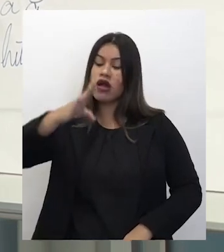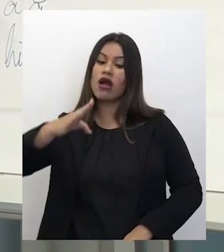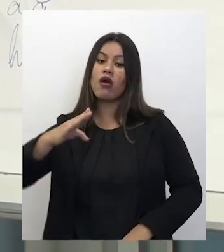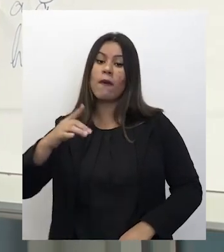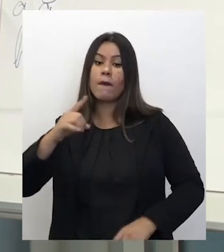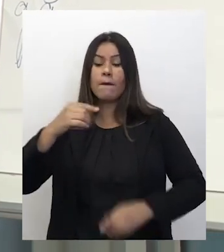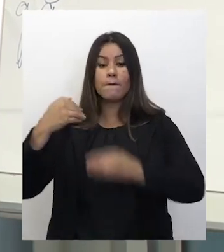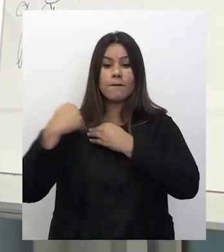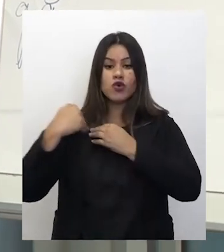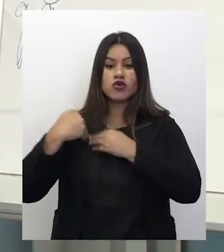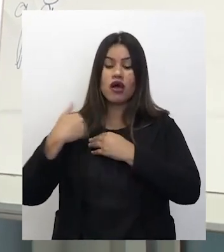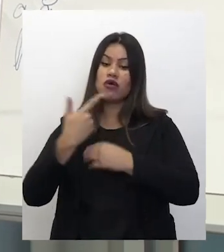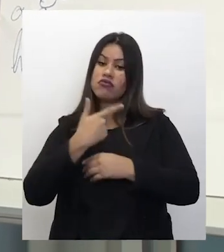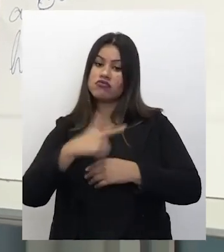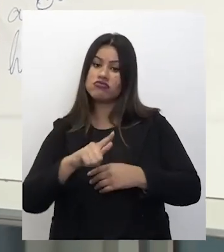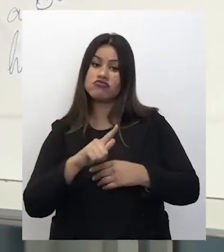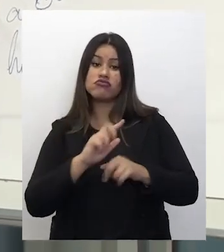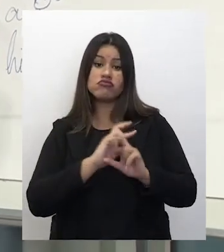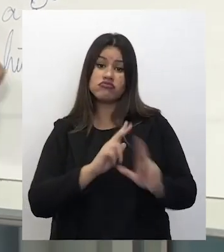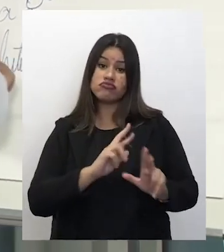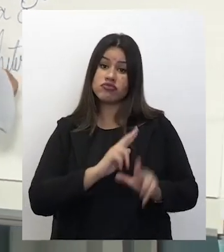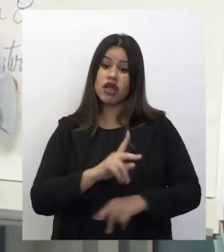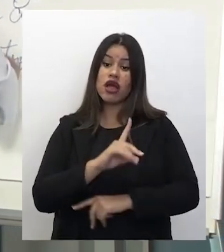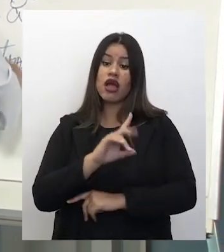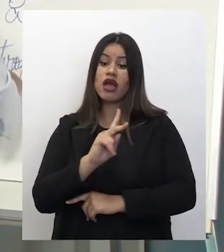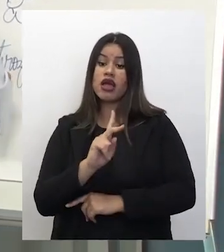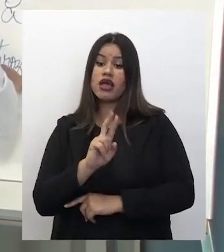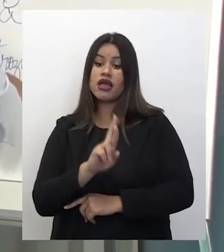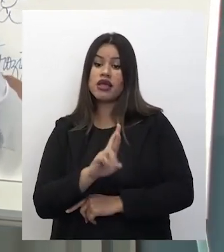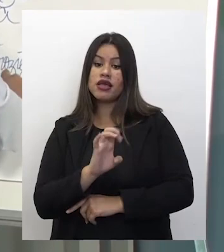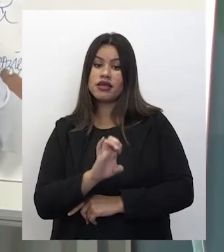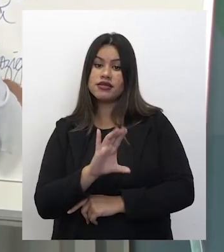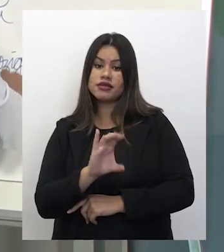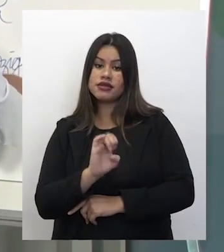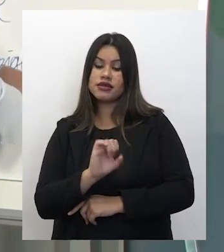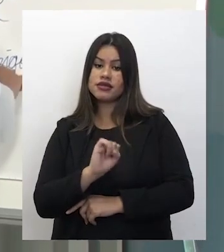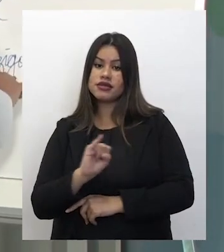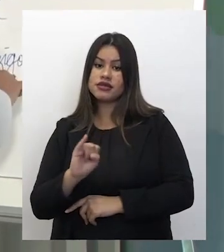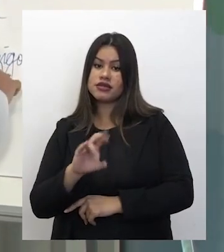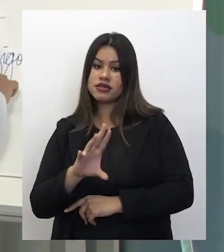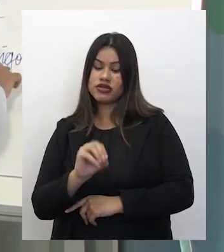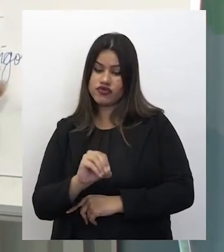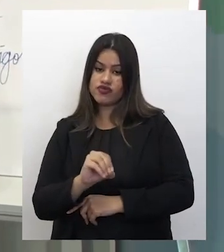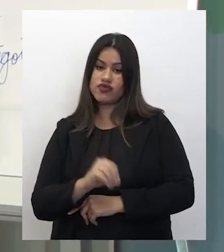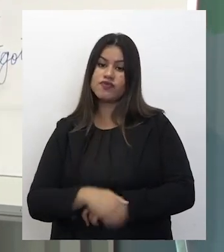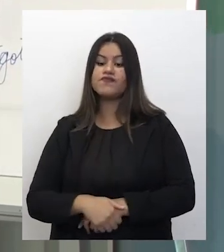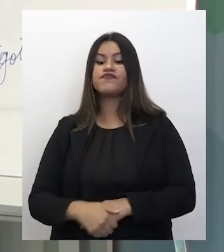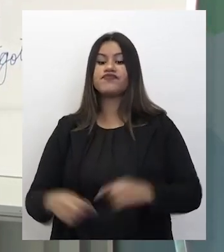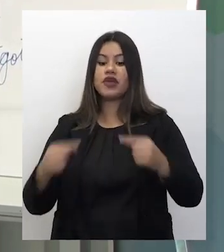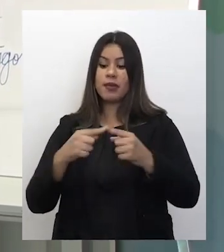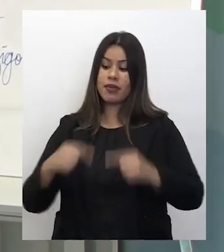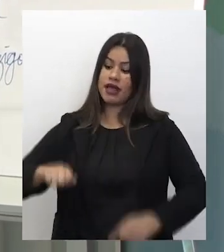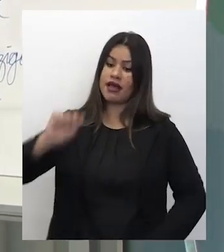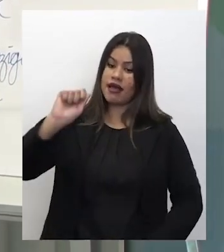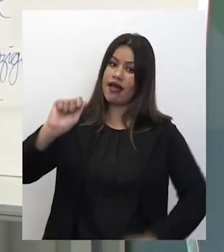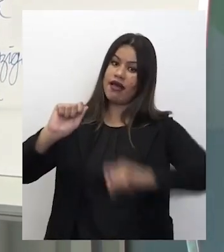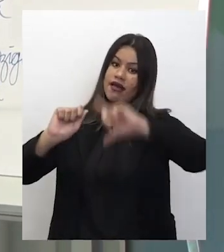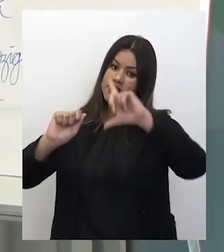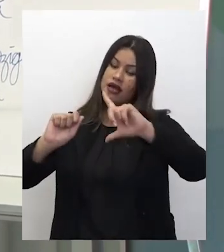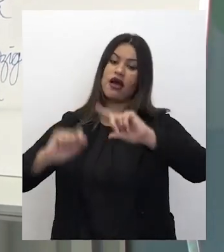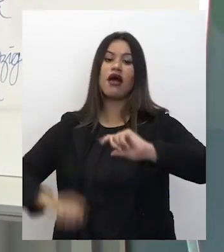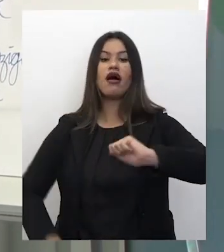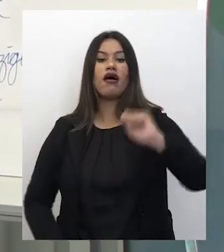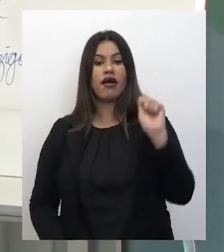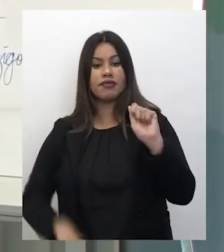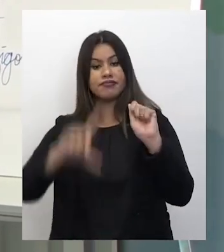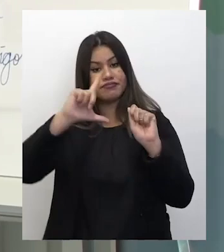diferentes, tá bom? Então um vai ser azão e o outro vai ser azinho. Gente, aqui tanto faz se foi